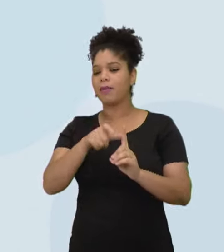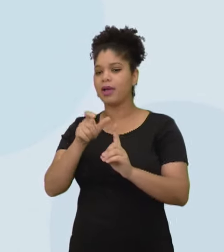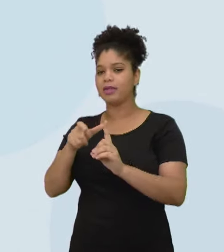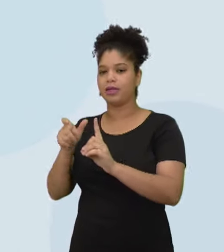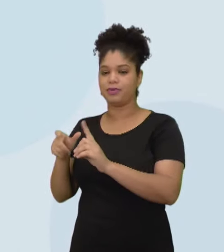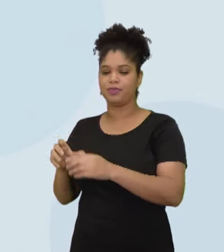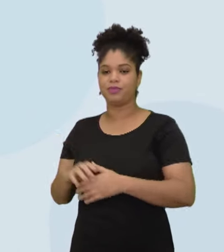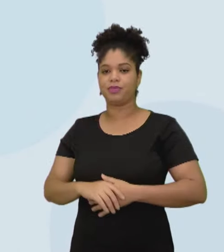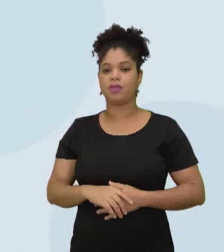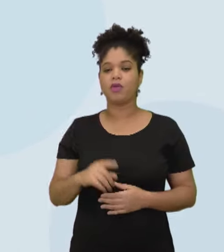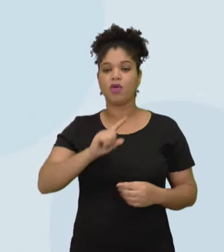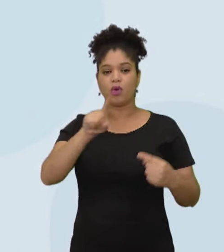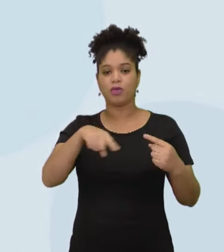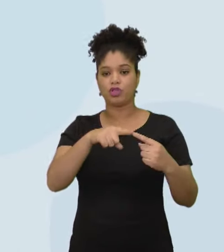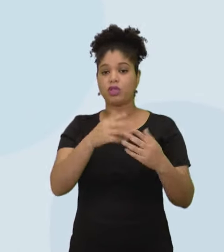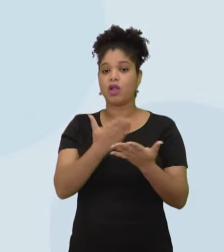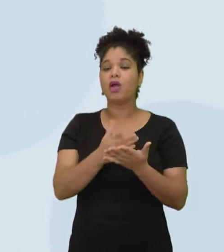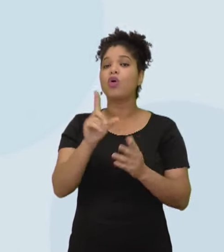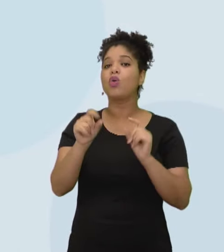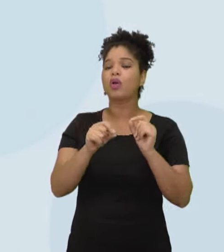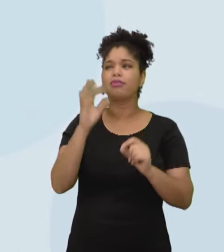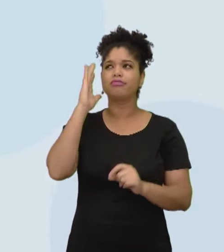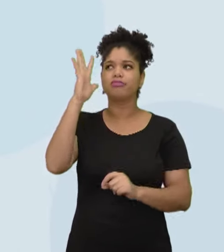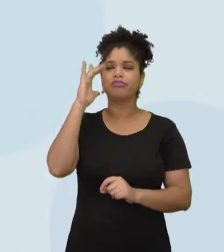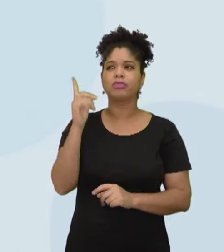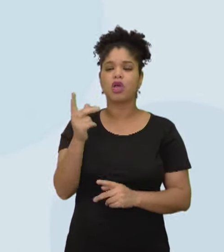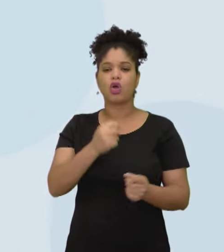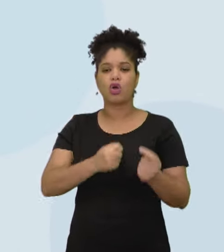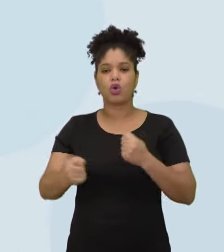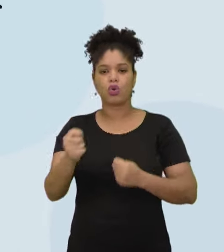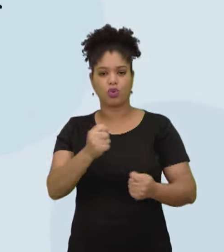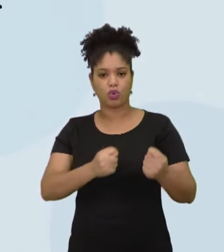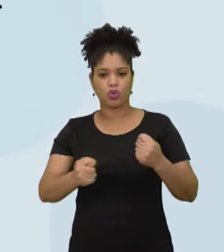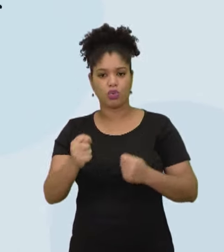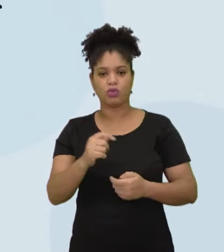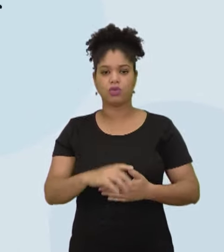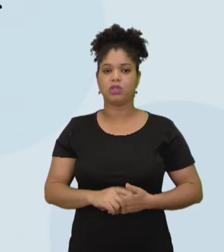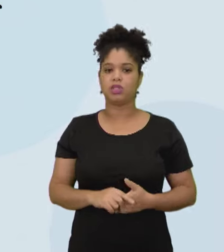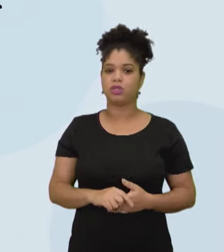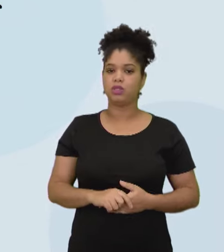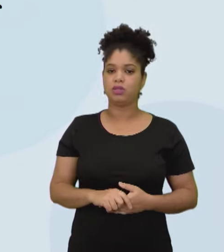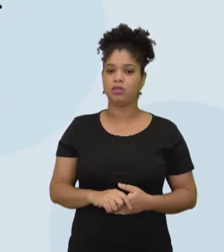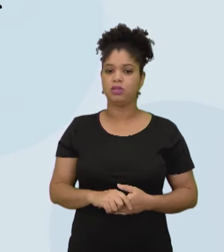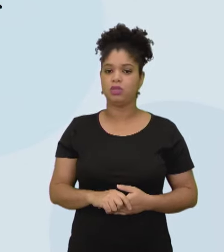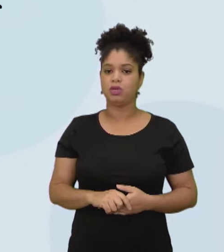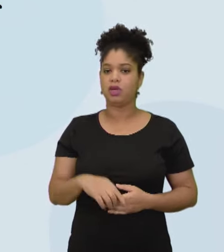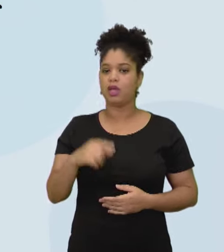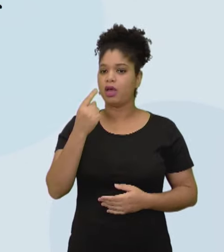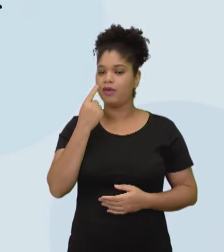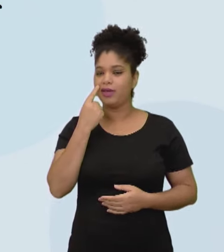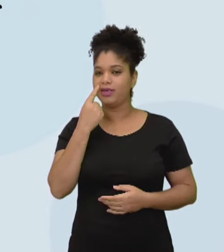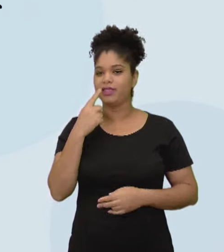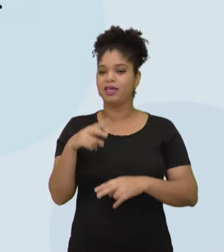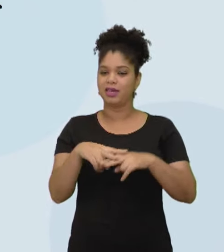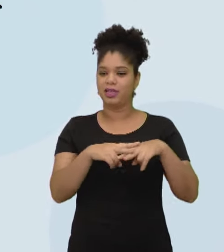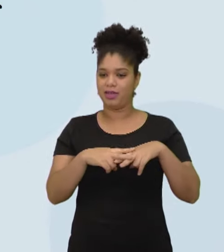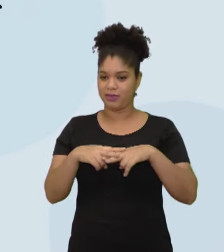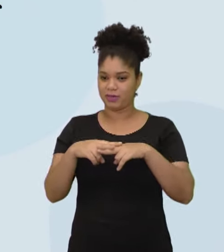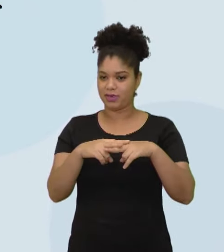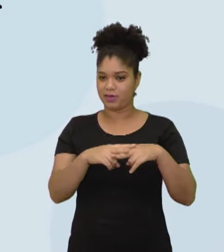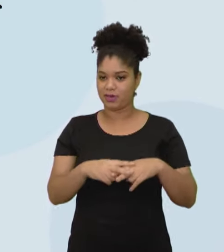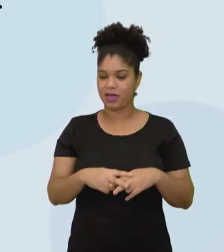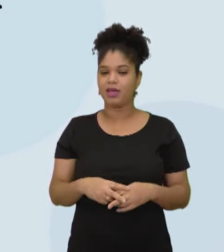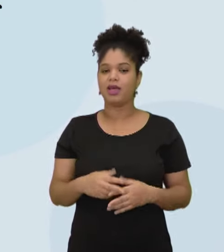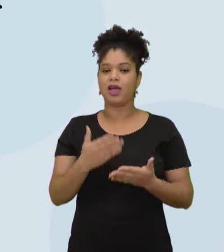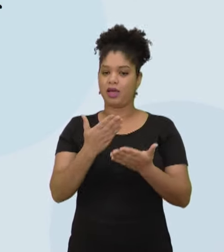o nosso objetivo de hoje é analisar o pensamento econômico a partir do método científico. Então, só relembrando o que a gente viu na aula